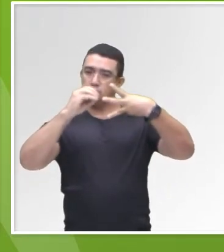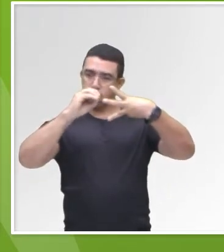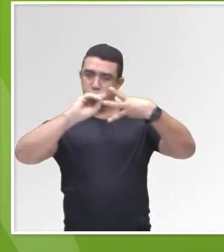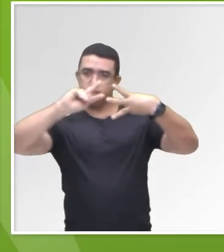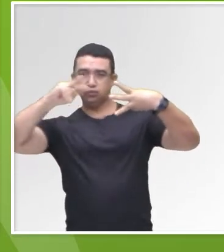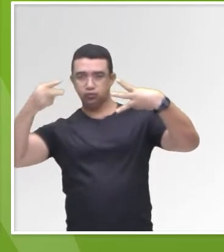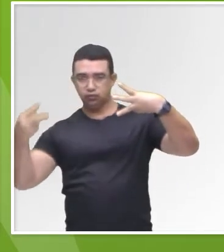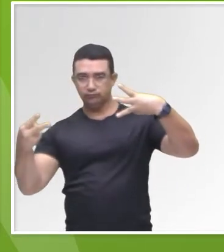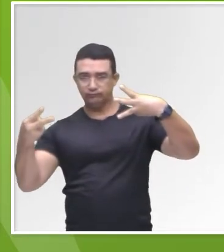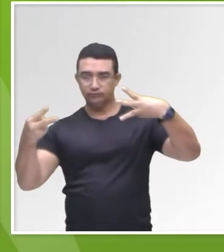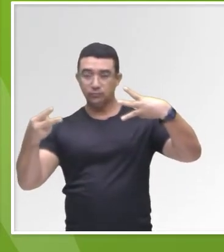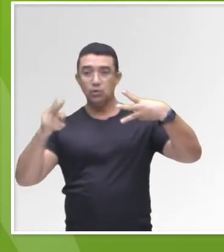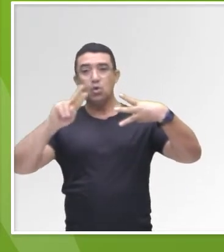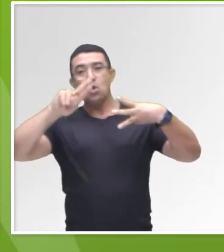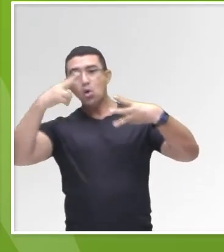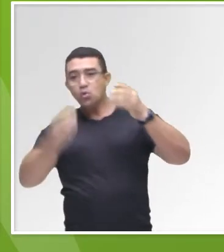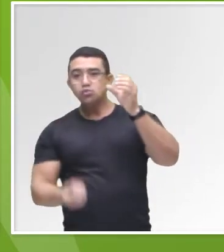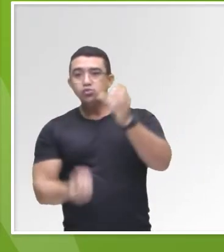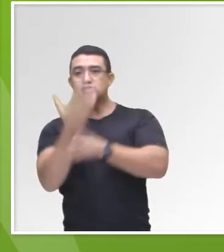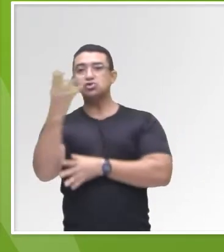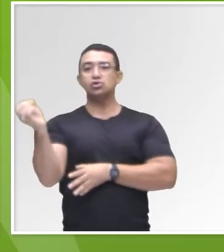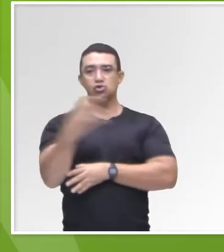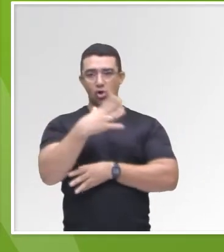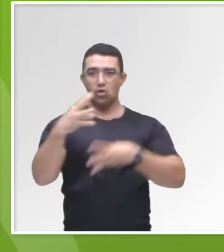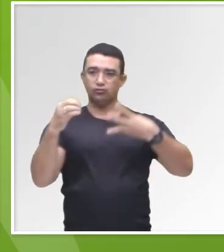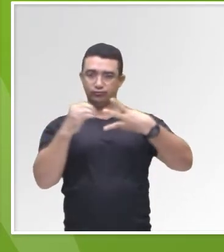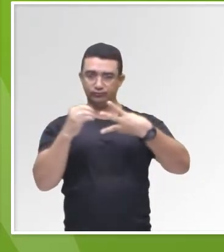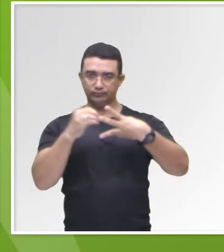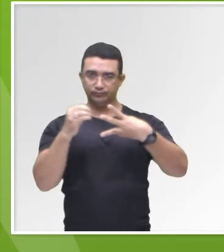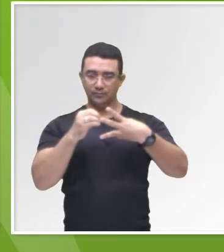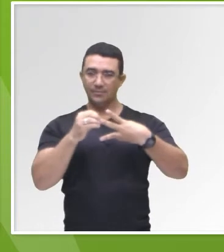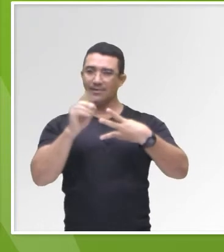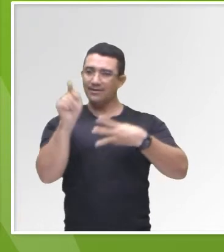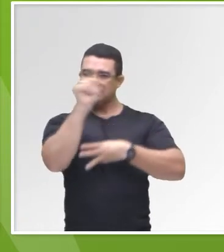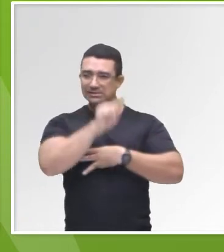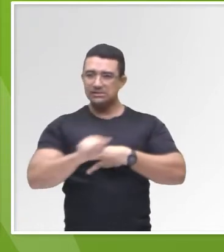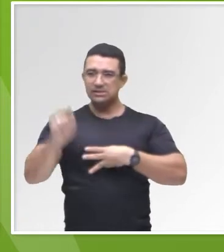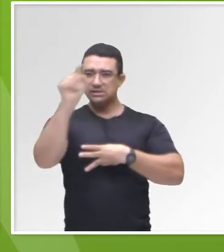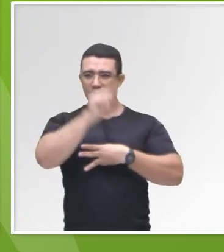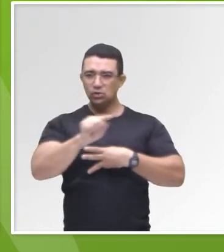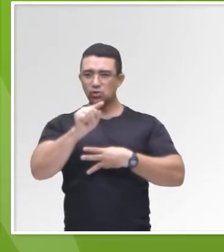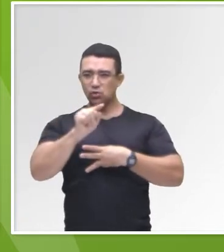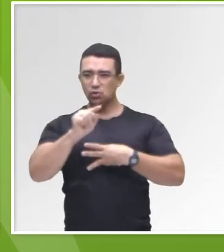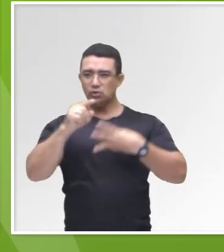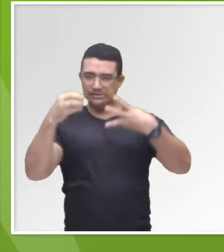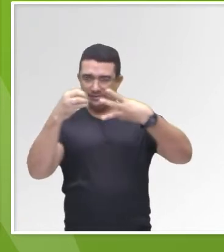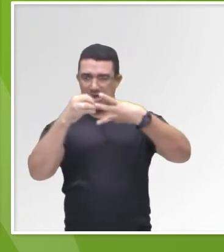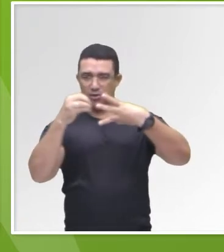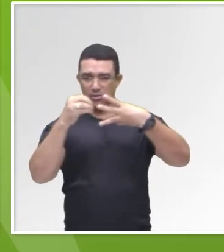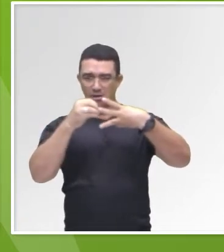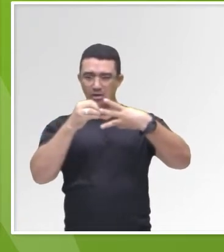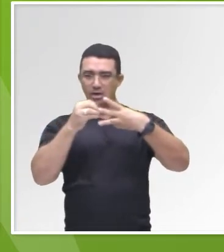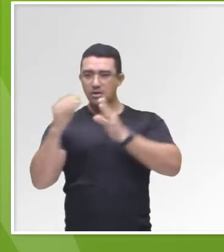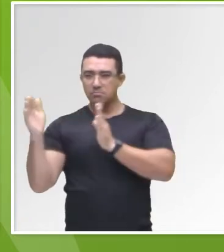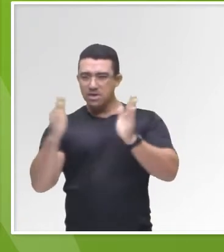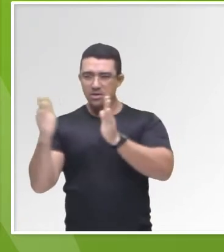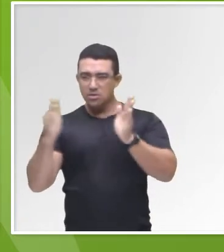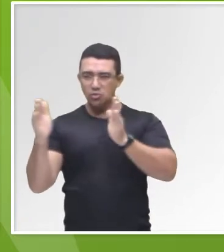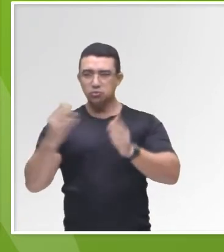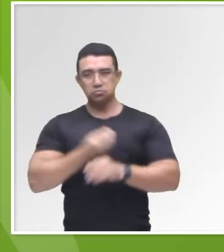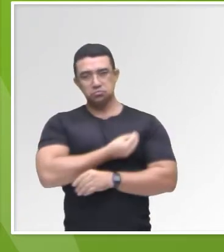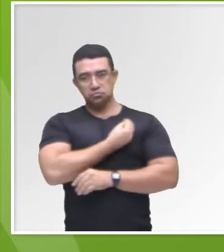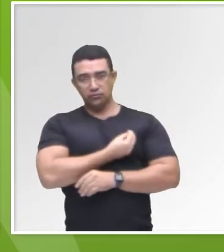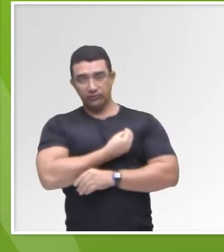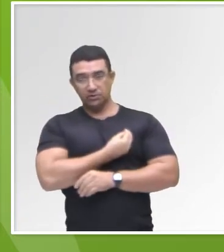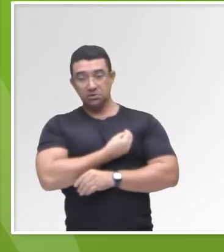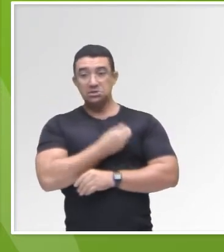aí, esse ciclo celular, né, é basicamente o período de vida, né, de uma célula. Ou o que vai acontecer com ela, se ela vai morrer